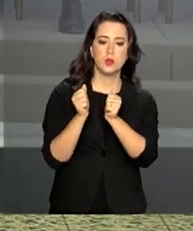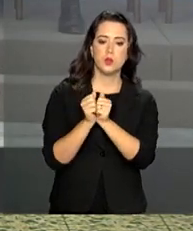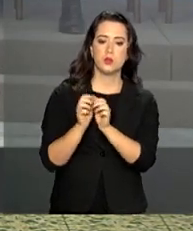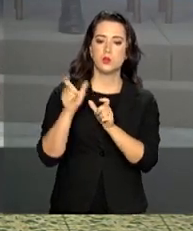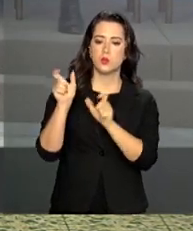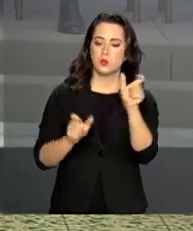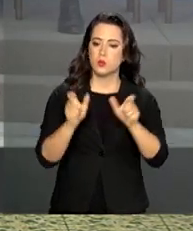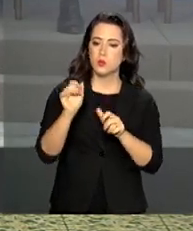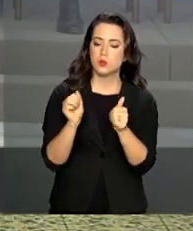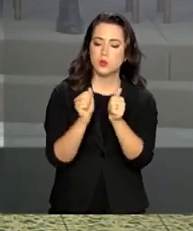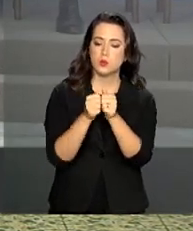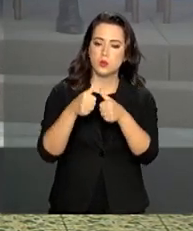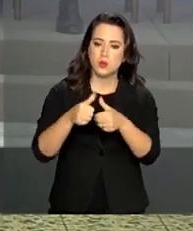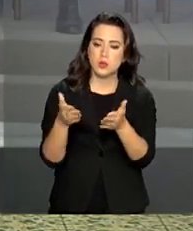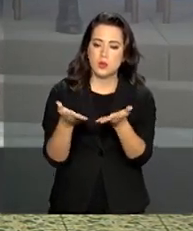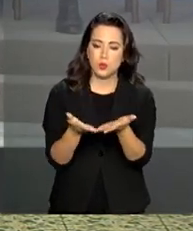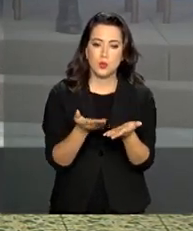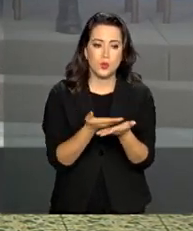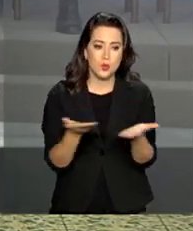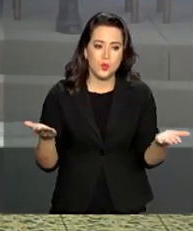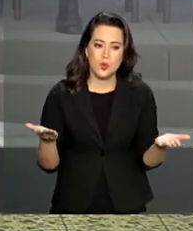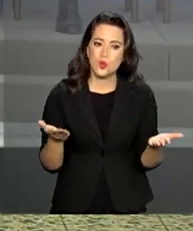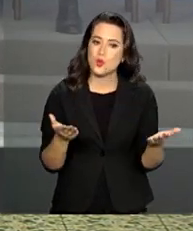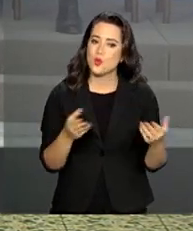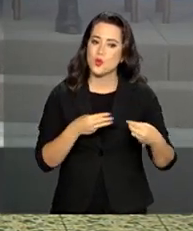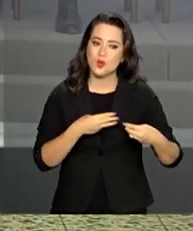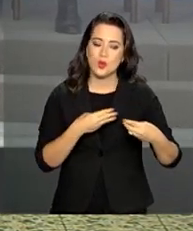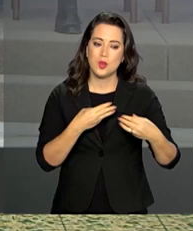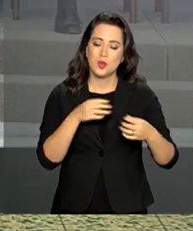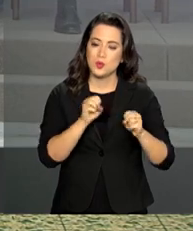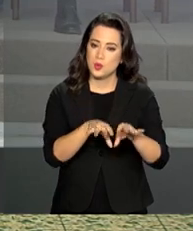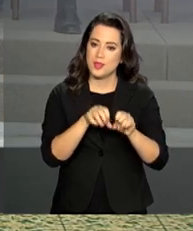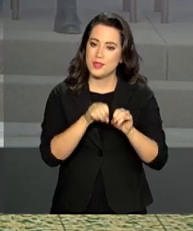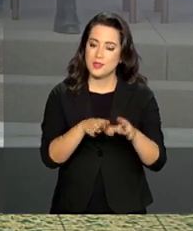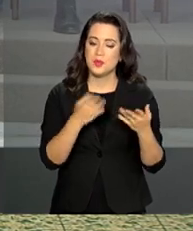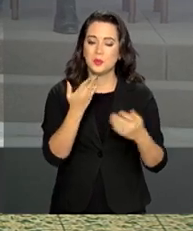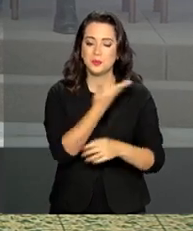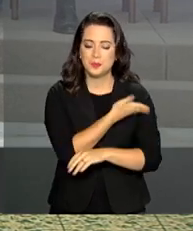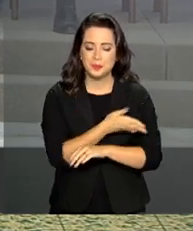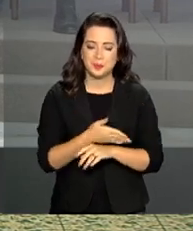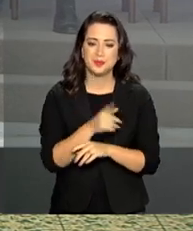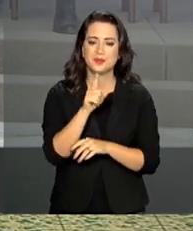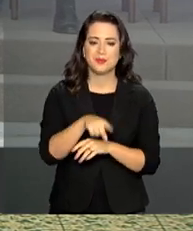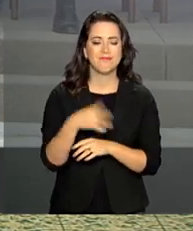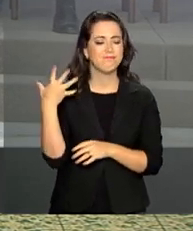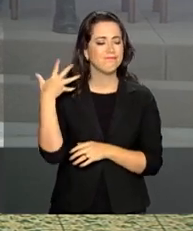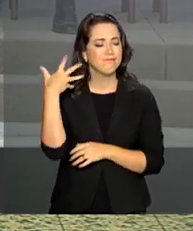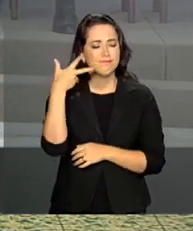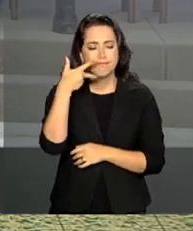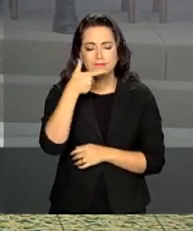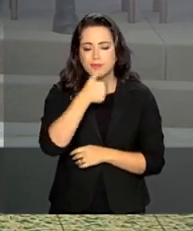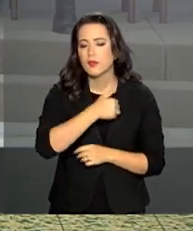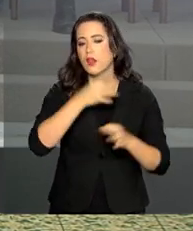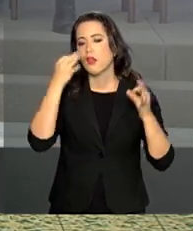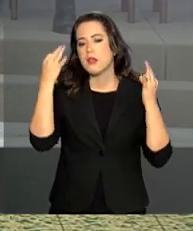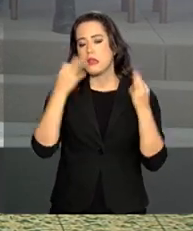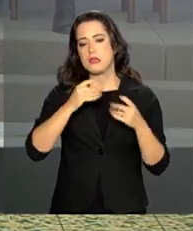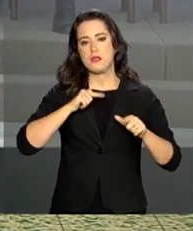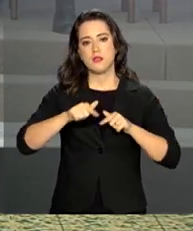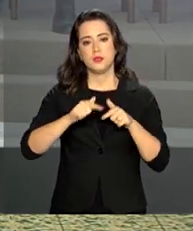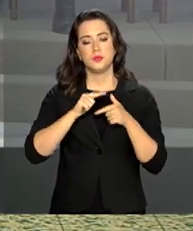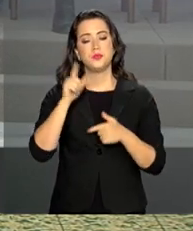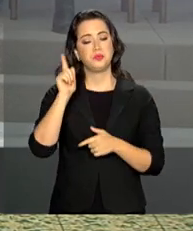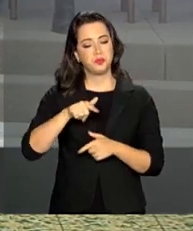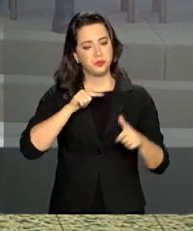seus colegas da educação companheiros da educação um belíssimo trabalho e trabalho